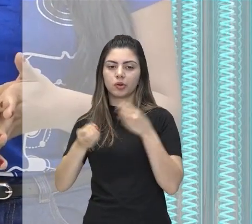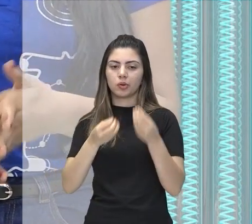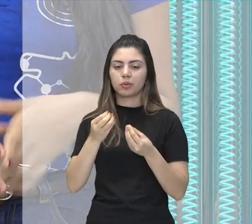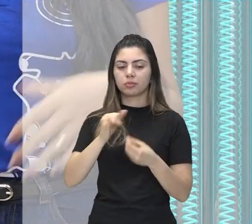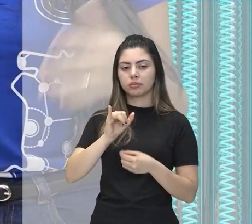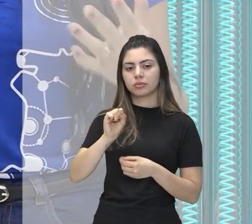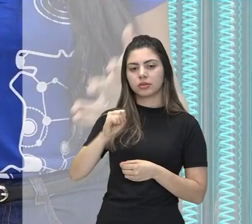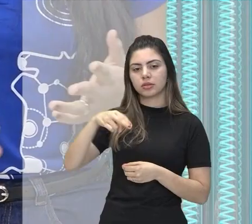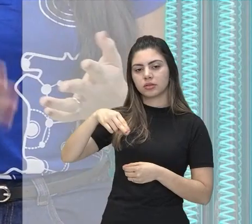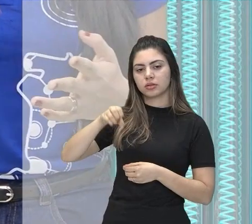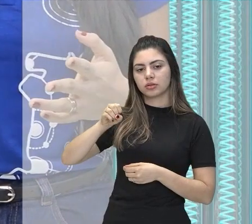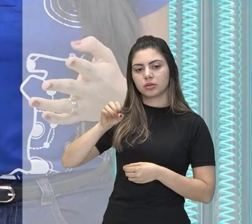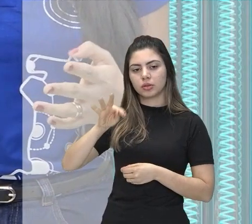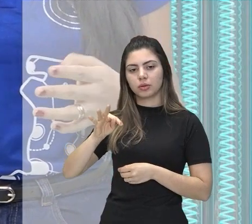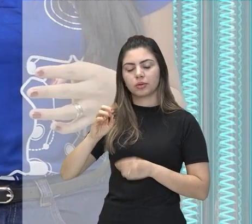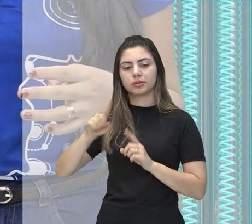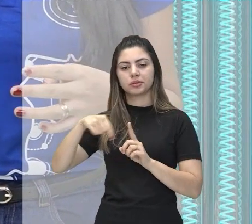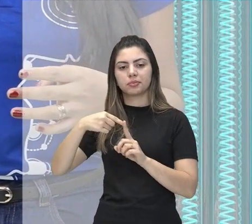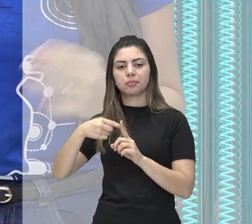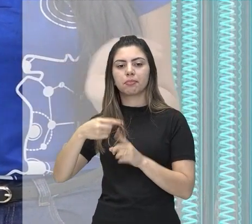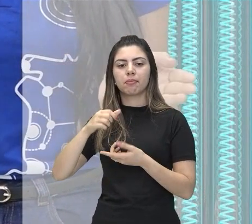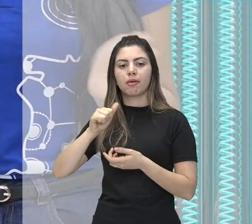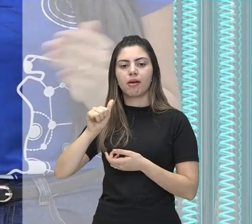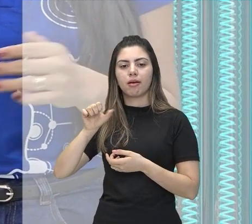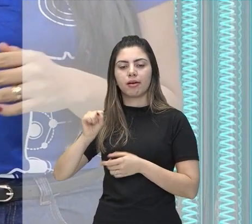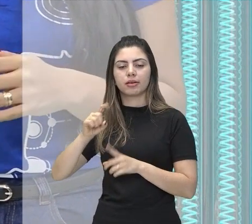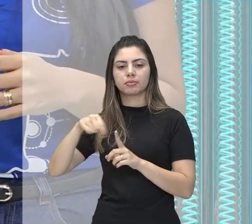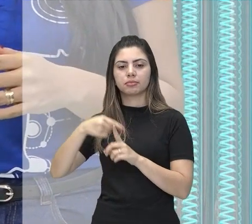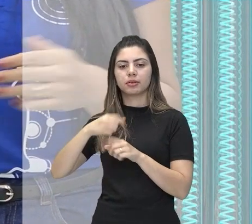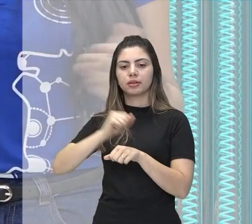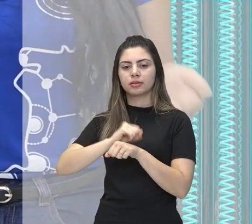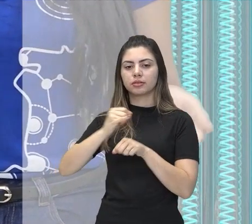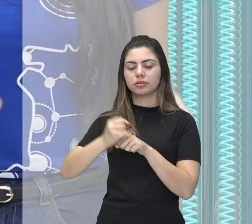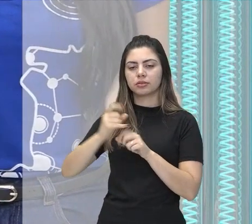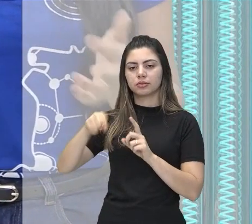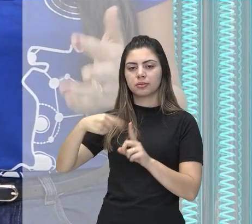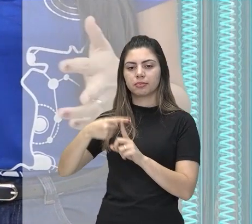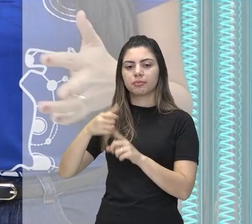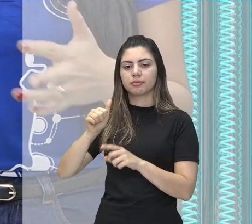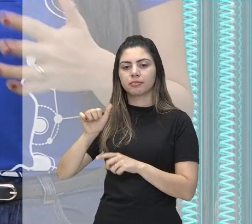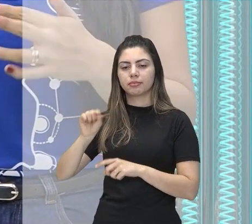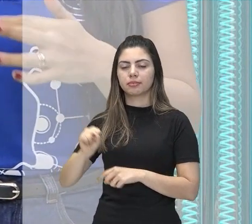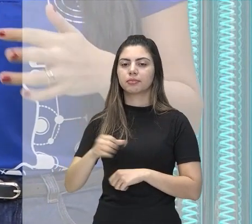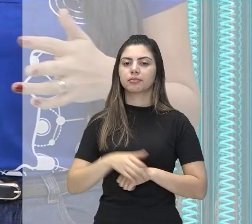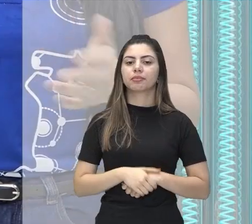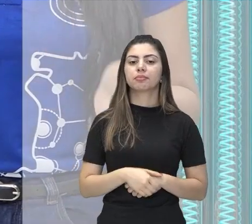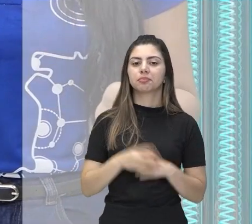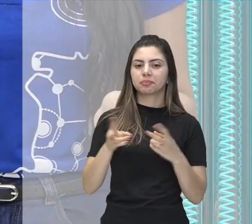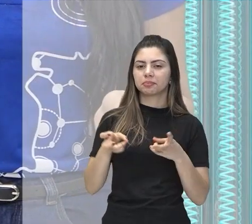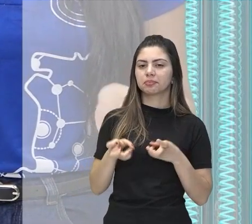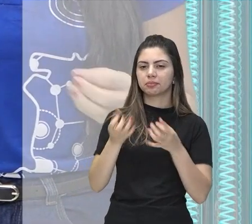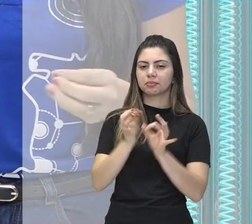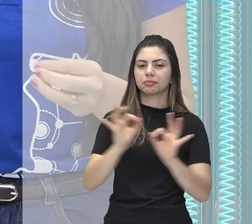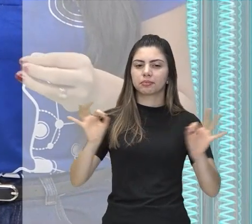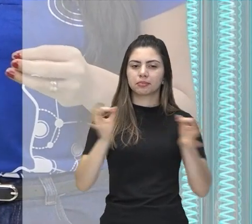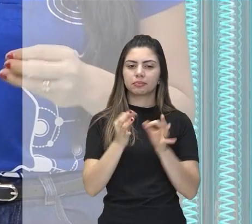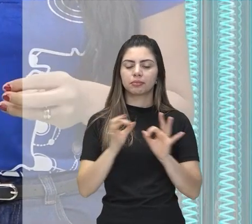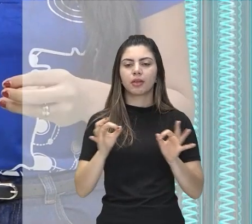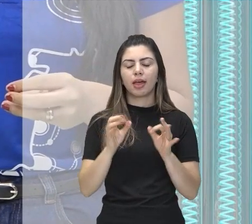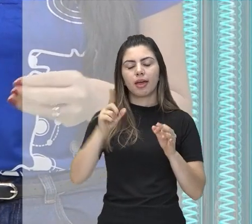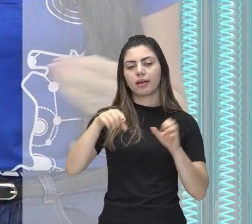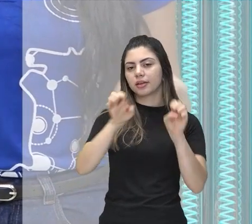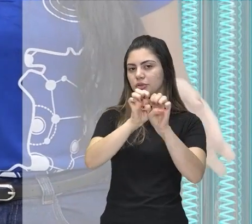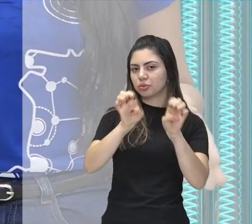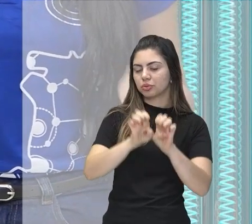assim, teacher? As short as, tão baixo quanto. As intelligent as, tão